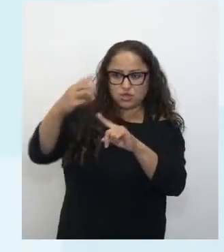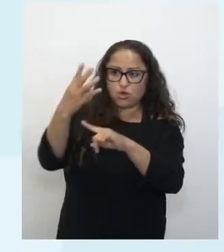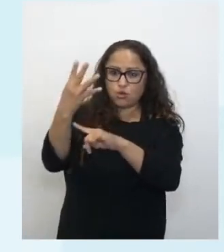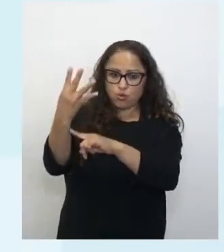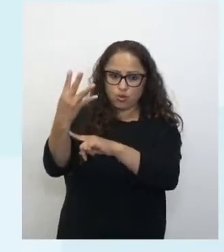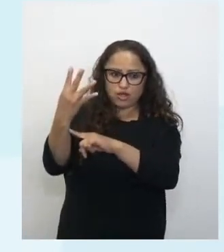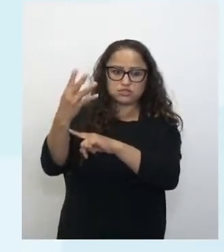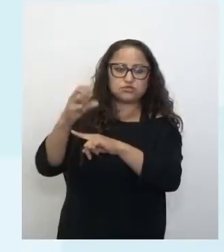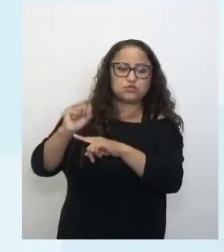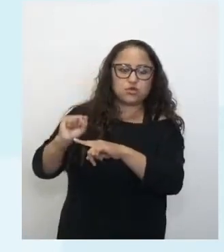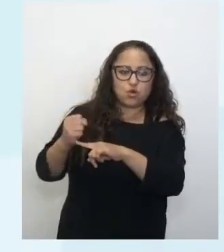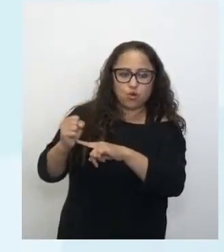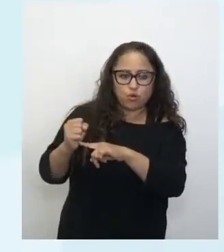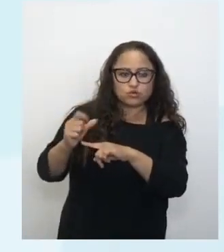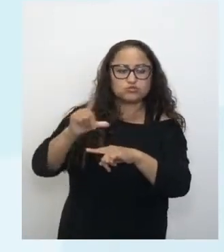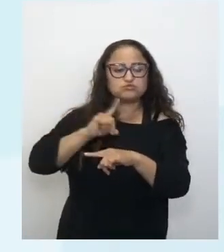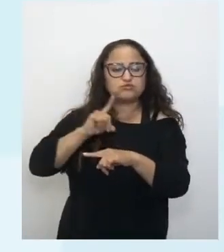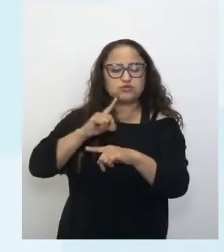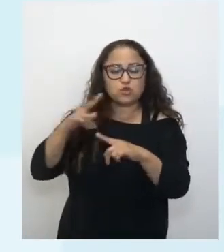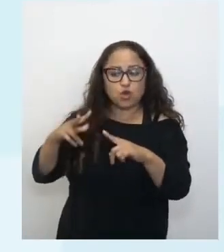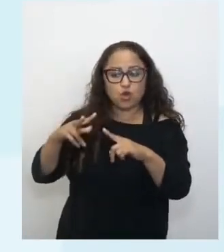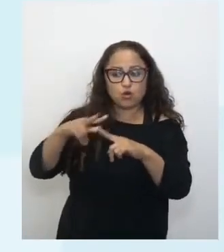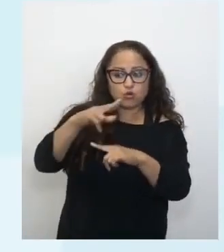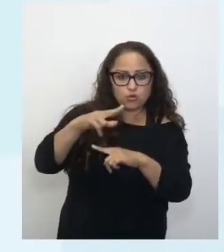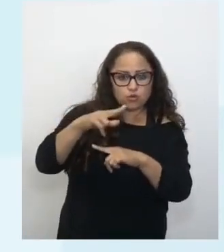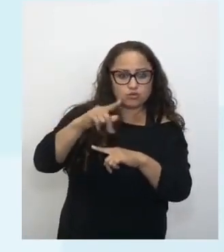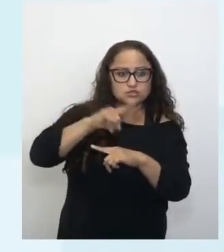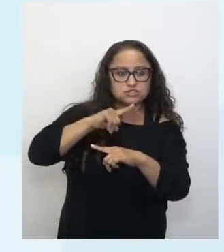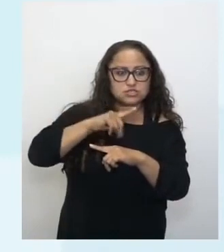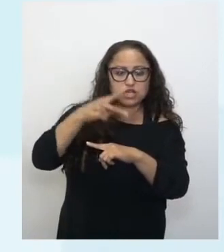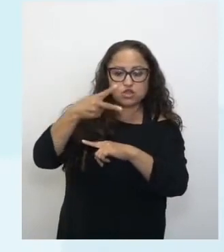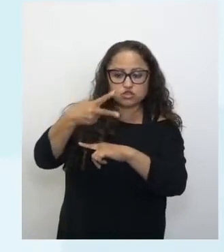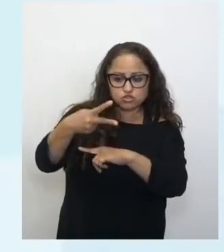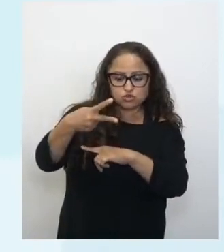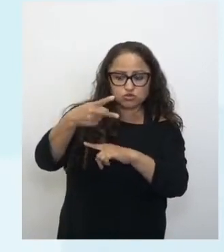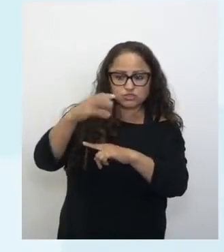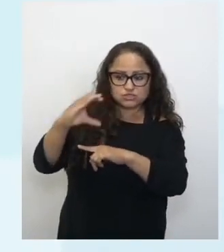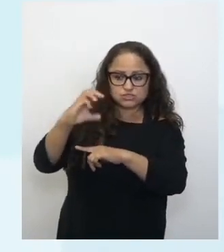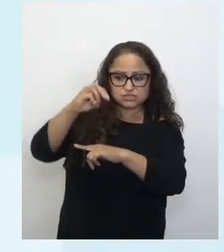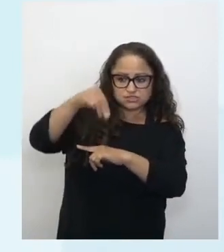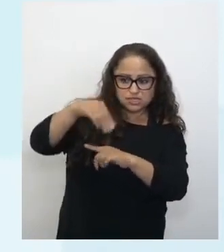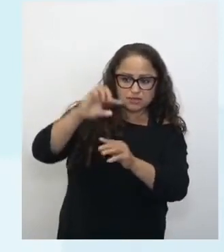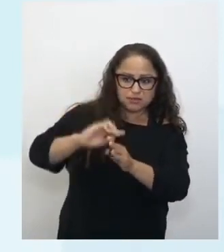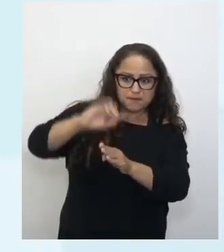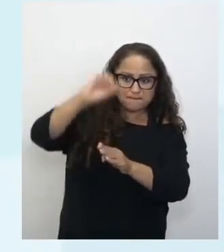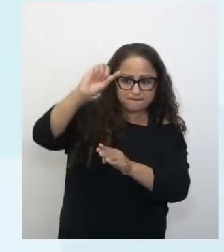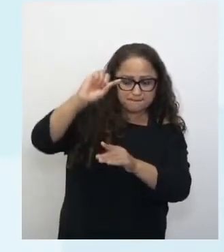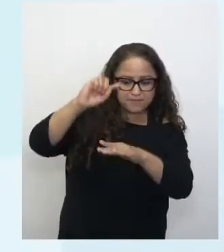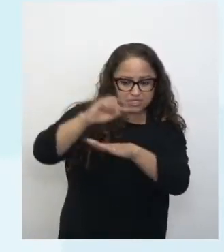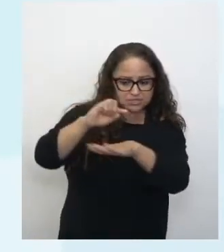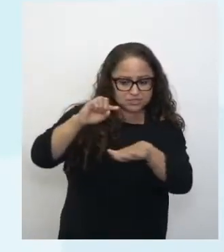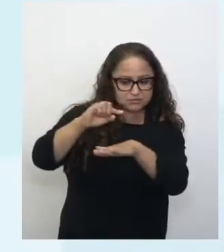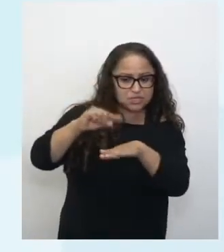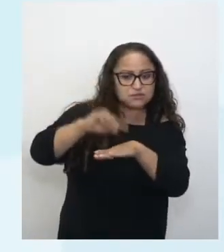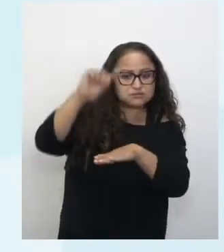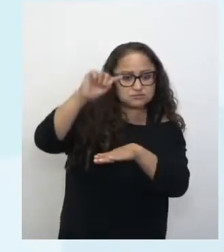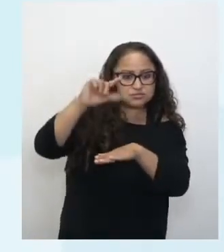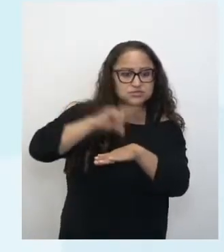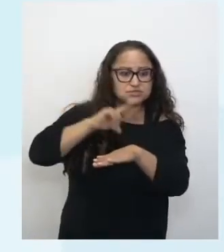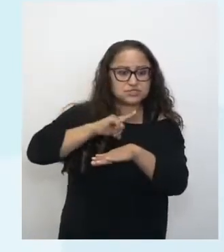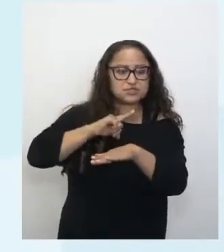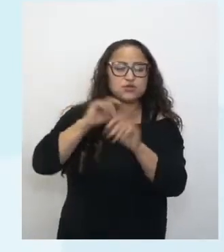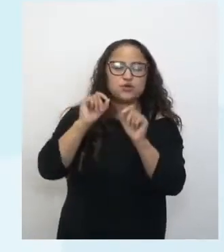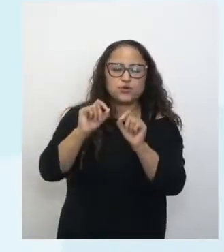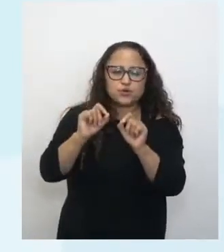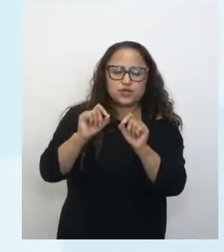foi feito um corte 2 cm para cima da base e nesse corte as